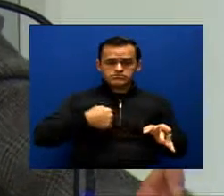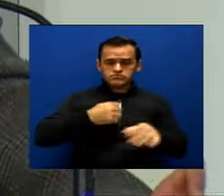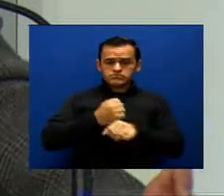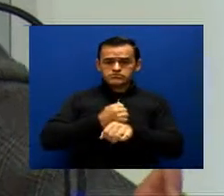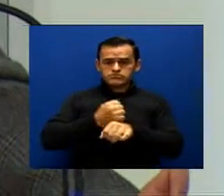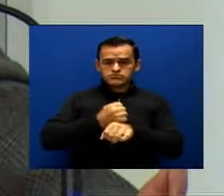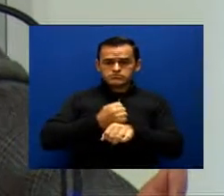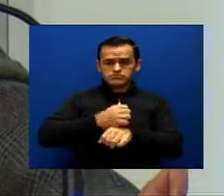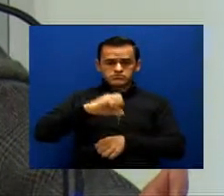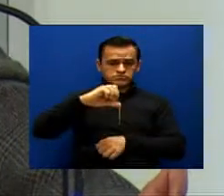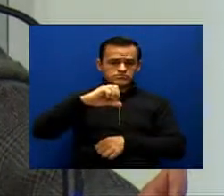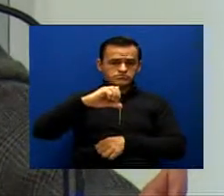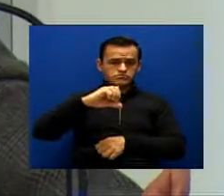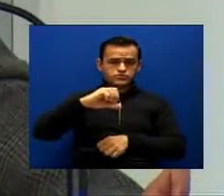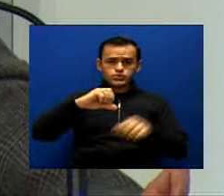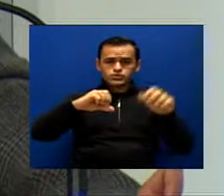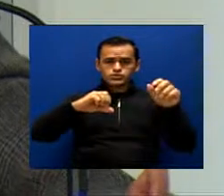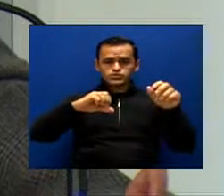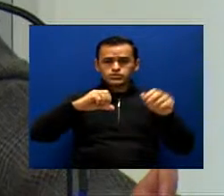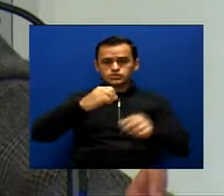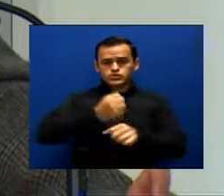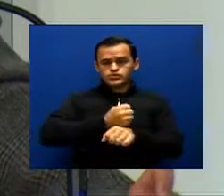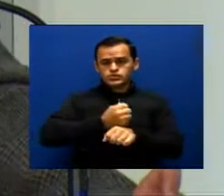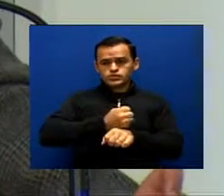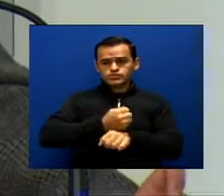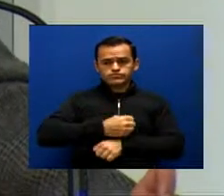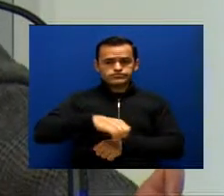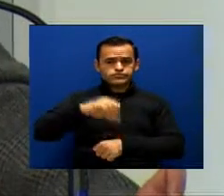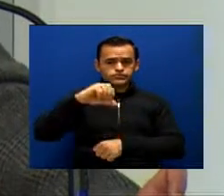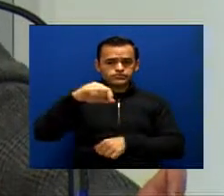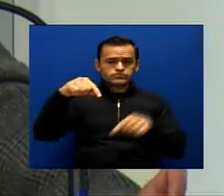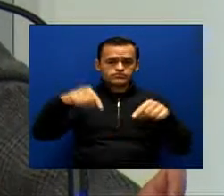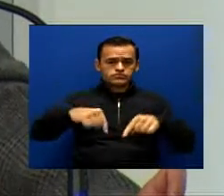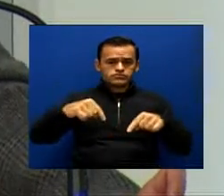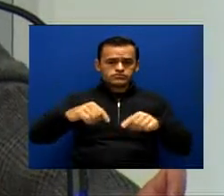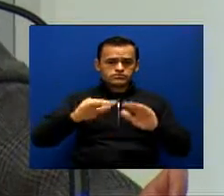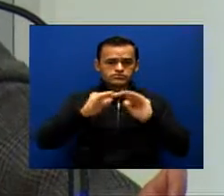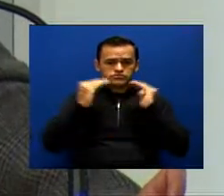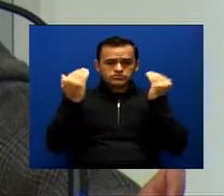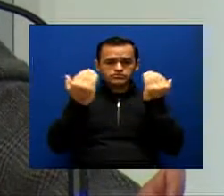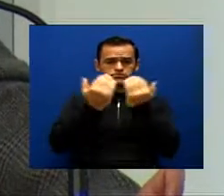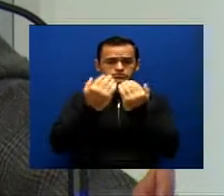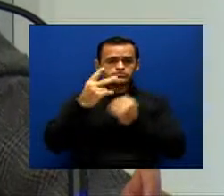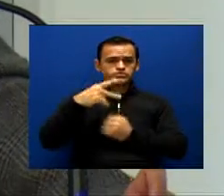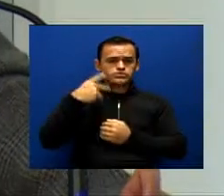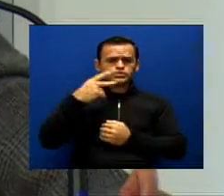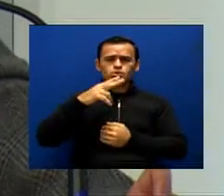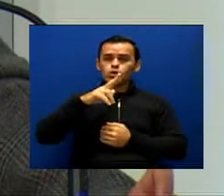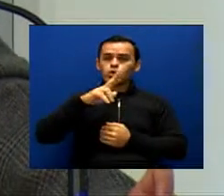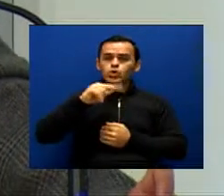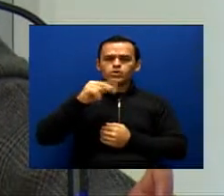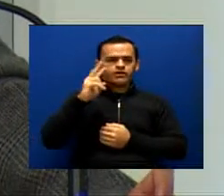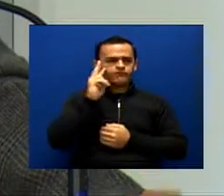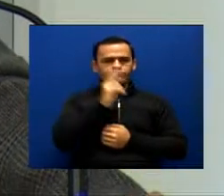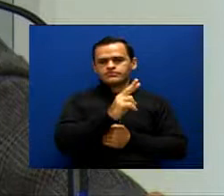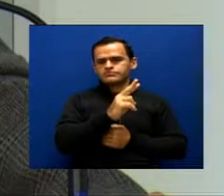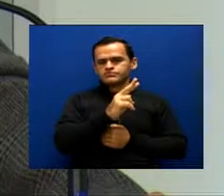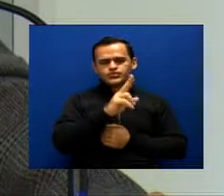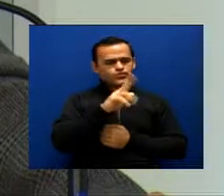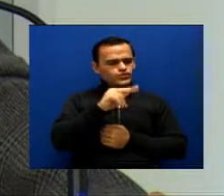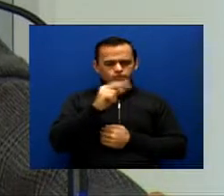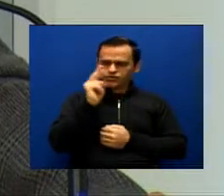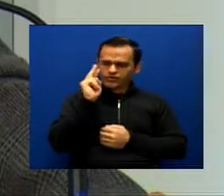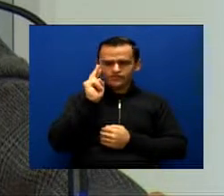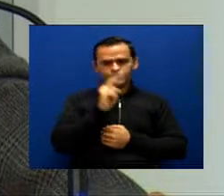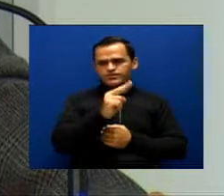que eu estou nessa casa, em 9 anos que eu estou nessa casa, nunca eu vi isso acontecer, doutor